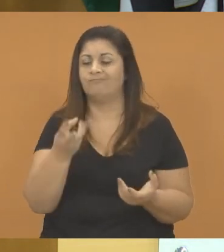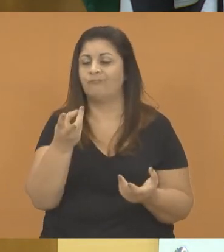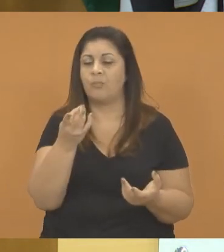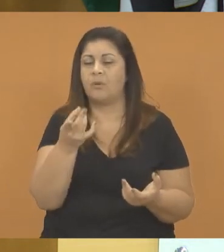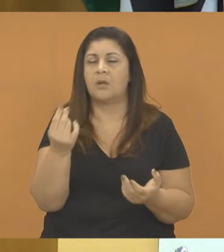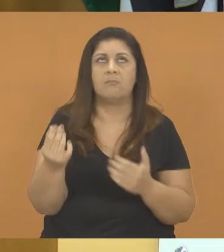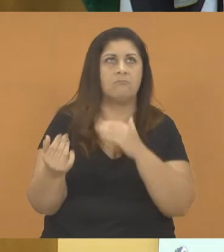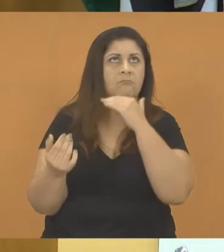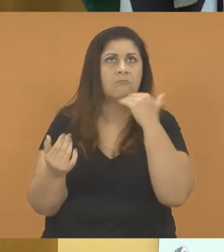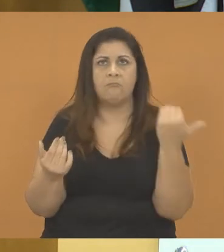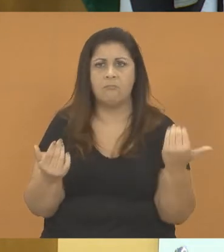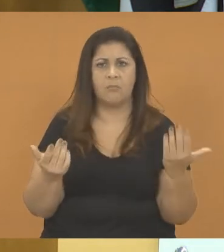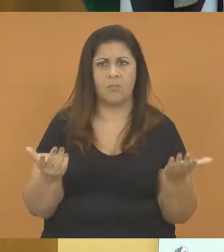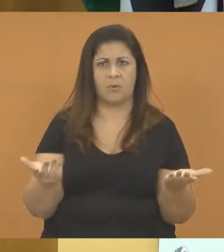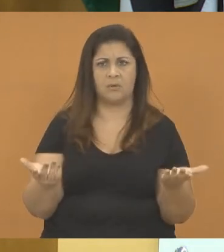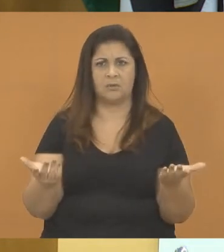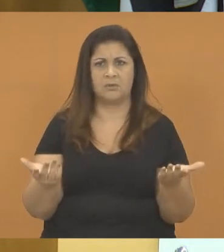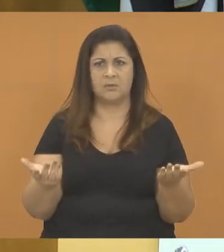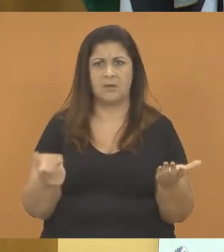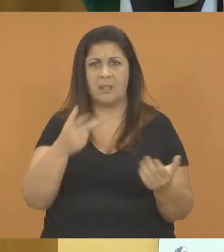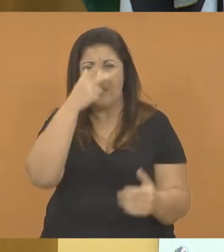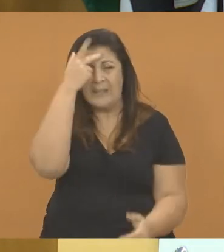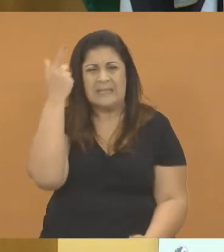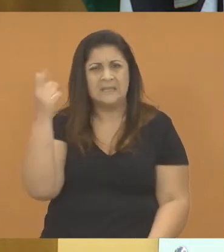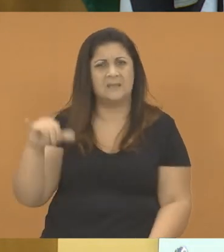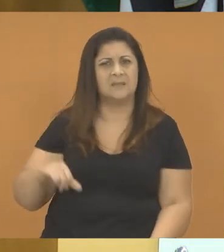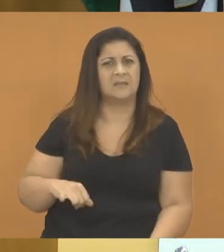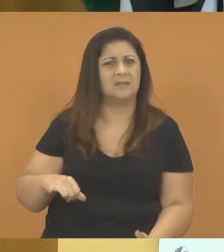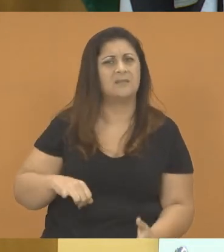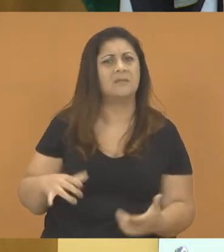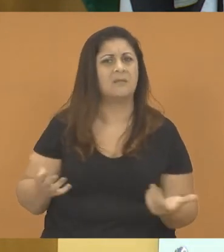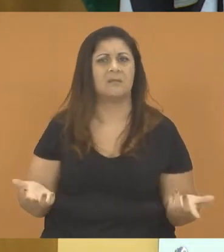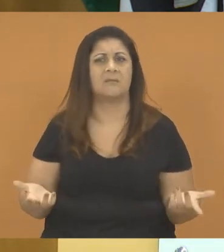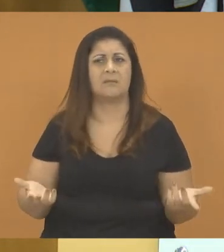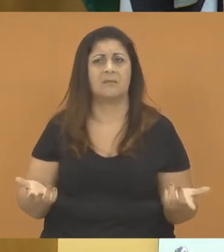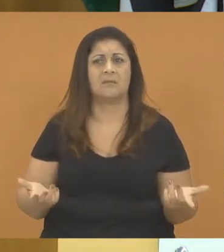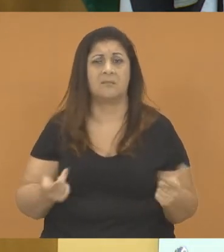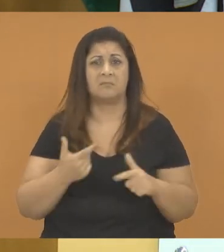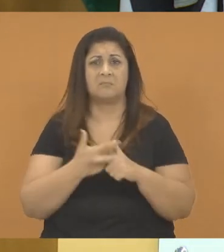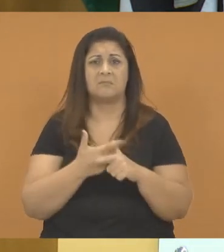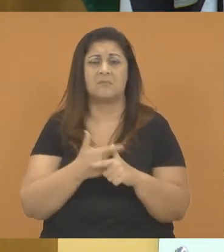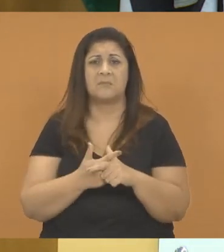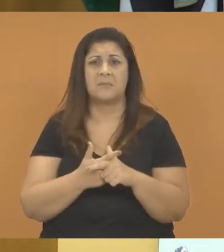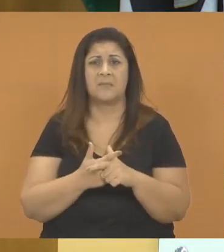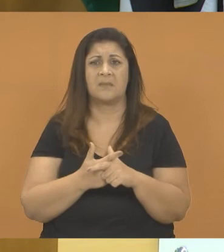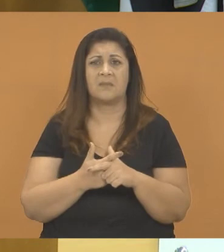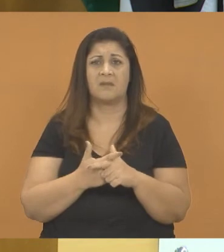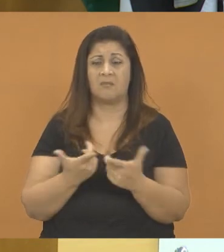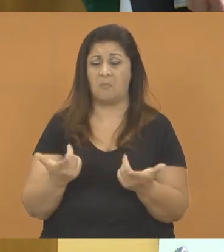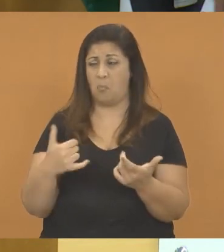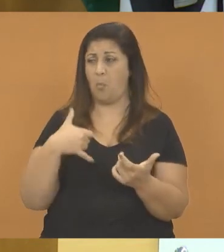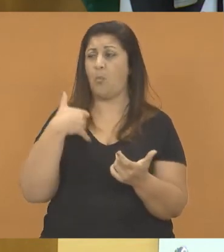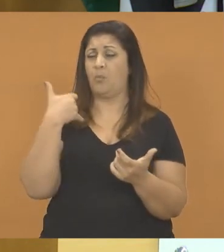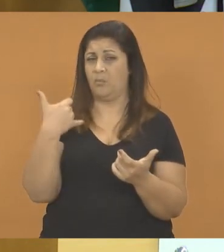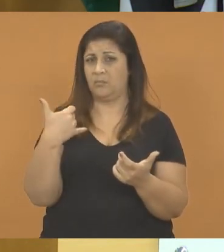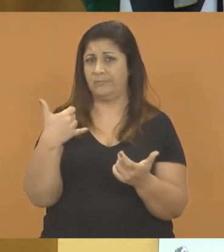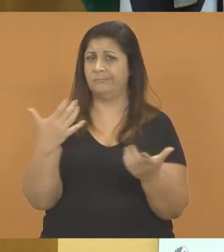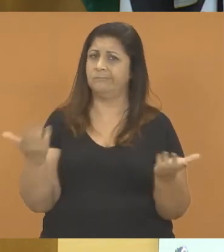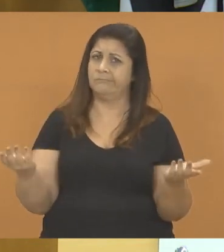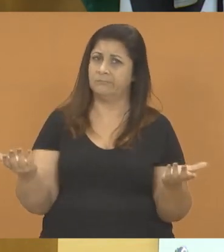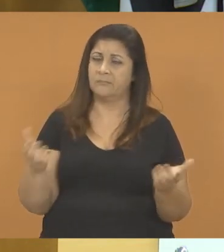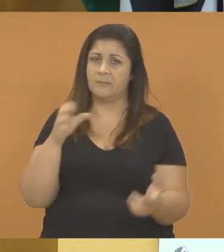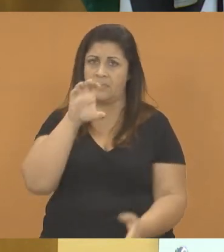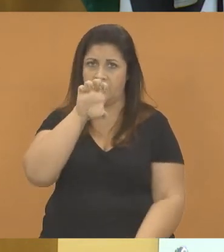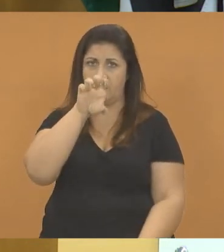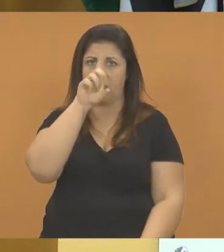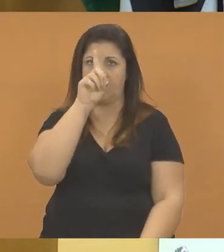mortes pacientes lesados por causa do 1 por causa de vaidade o edinho foi